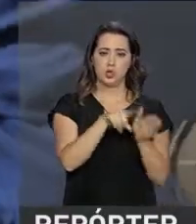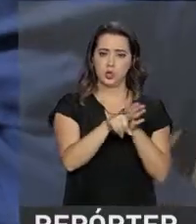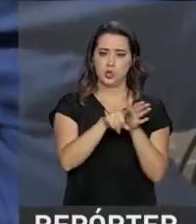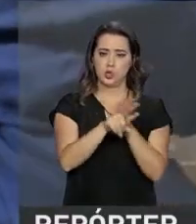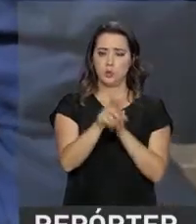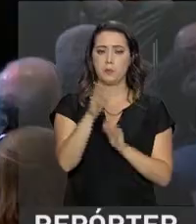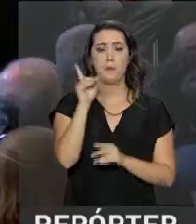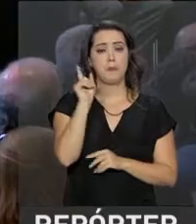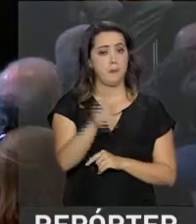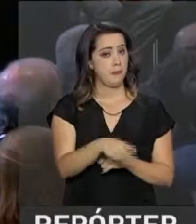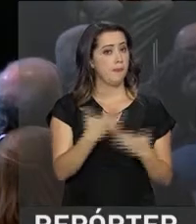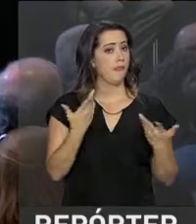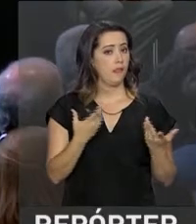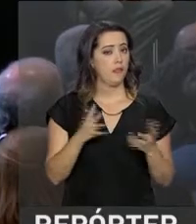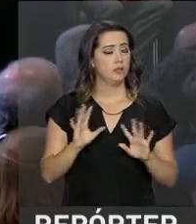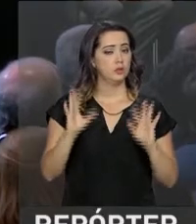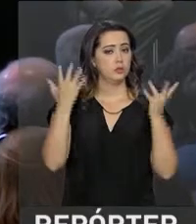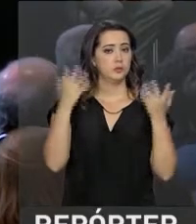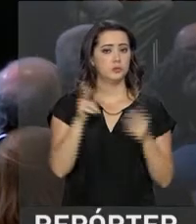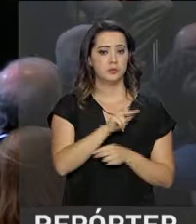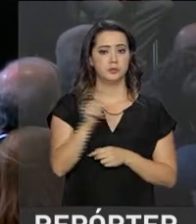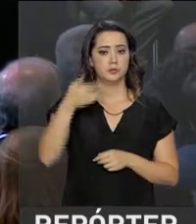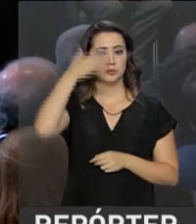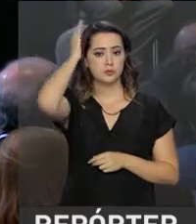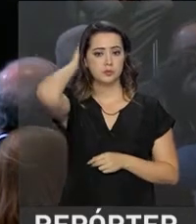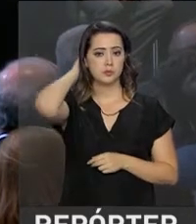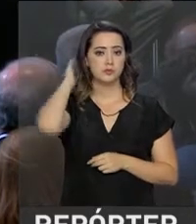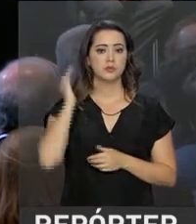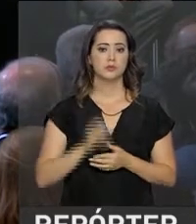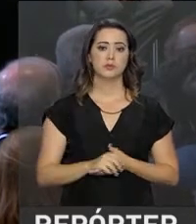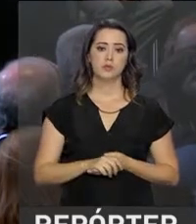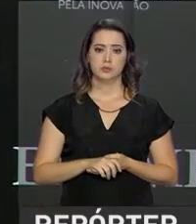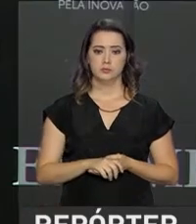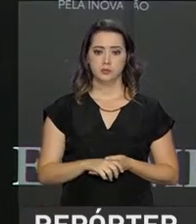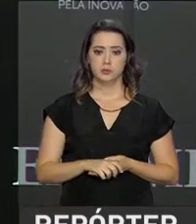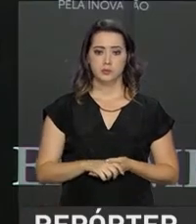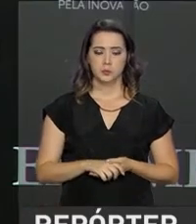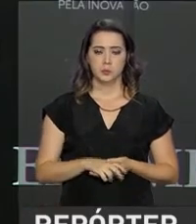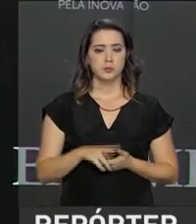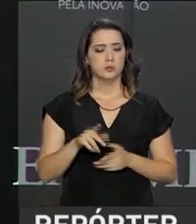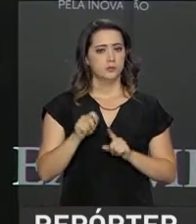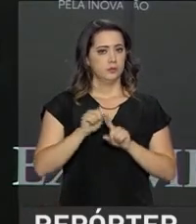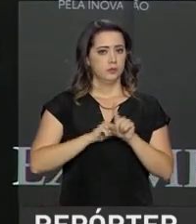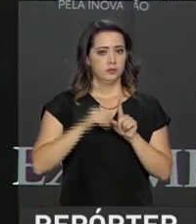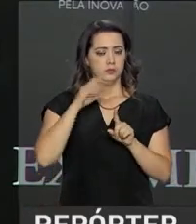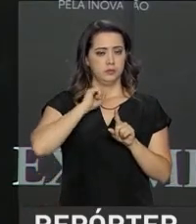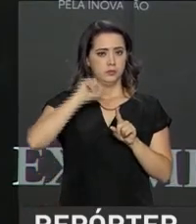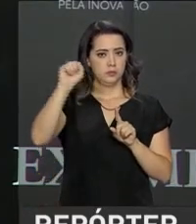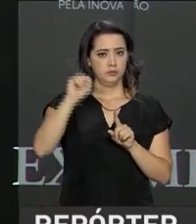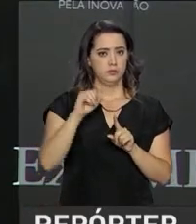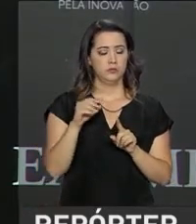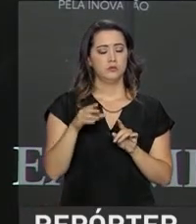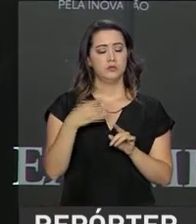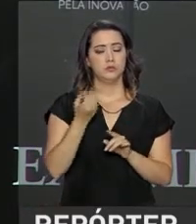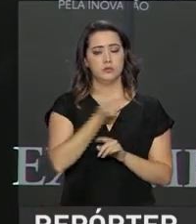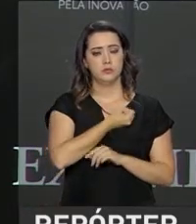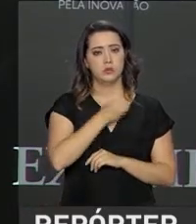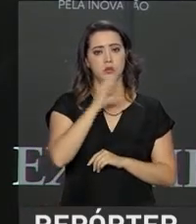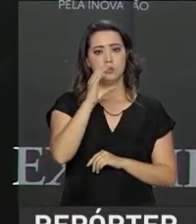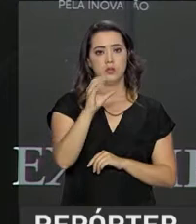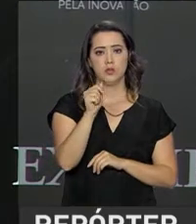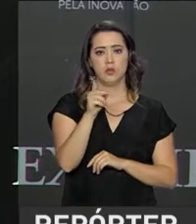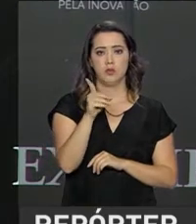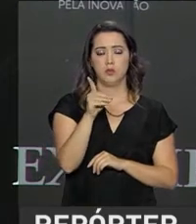Desempregados, o CAGED, e foram comemorados pelo presidente da República, Michel Temer. No mês de abril, dados do CAGED, nós tivemos